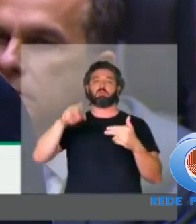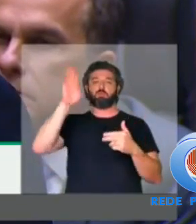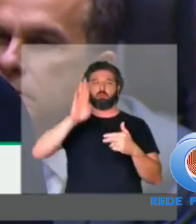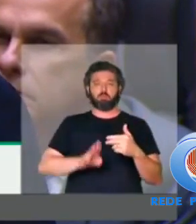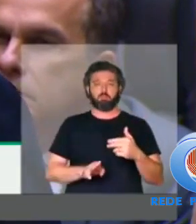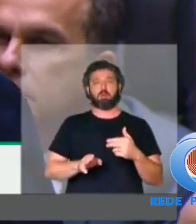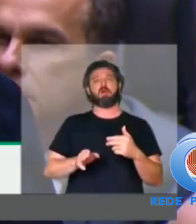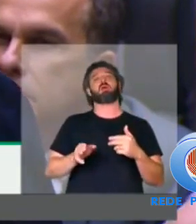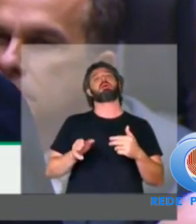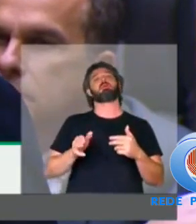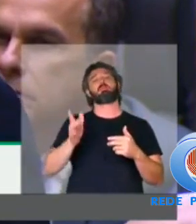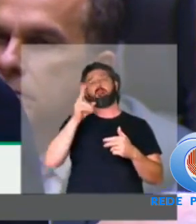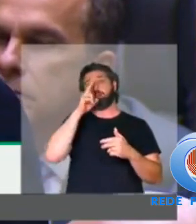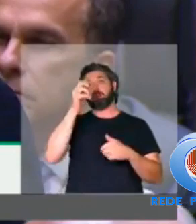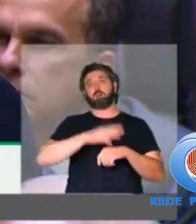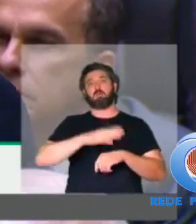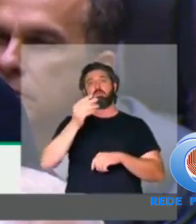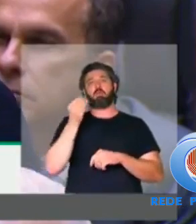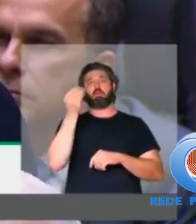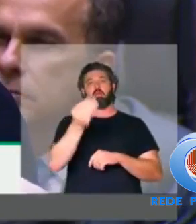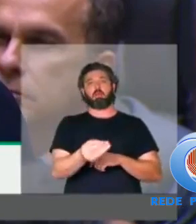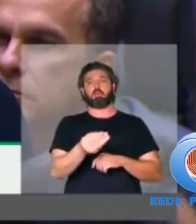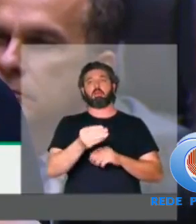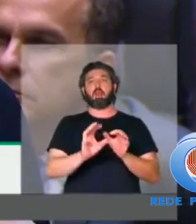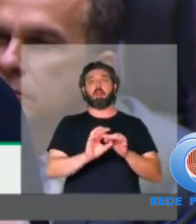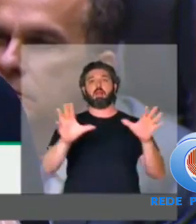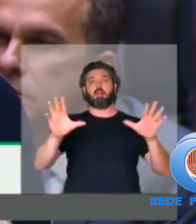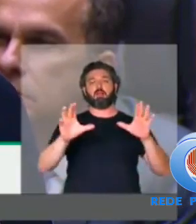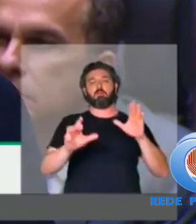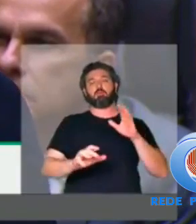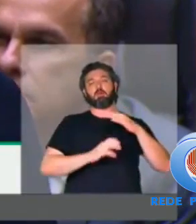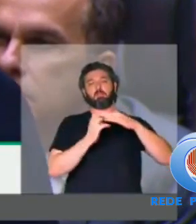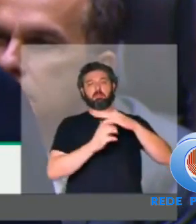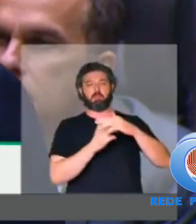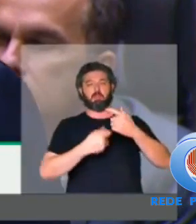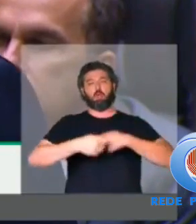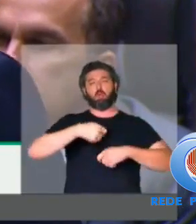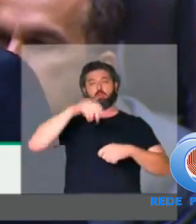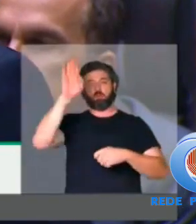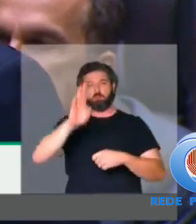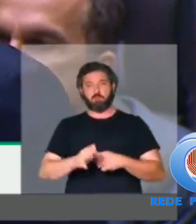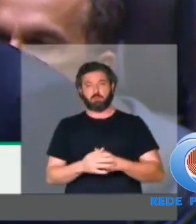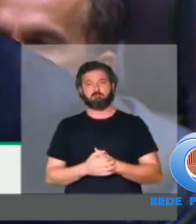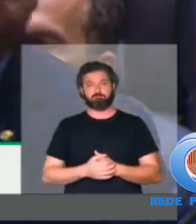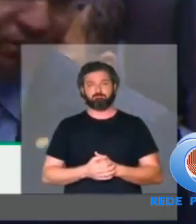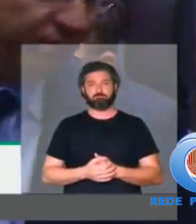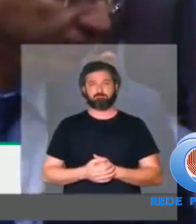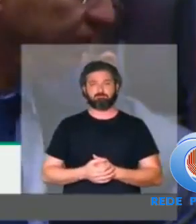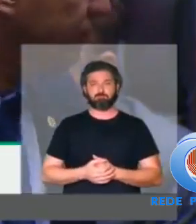nesse país para fortalecer a livre iniciativa e a economia em nosso país.